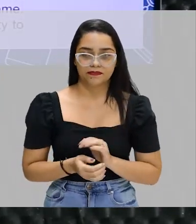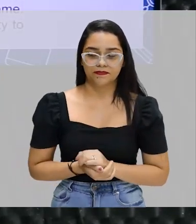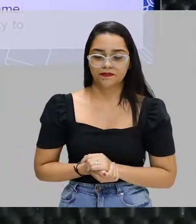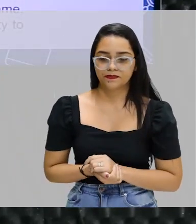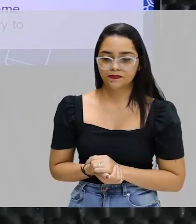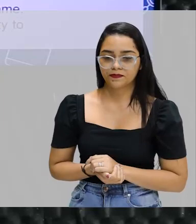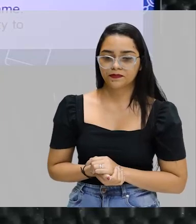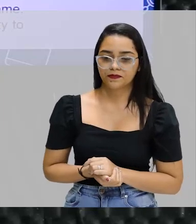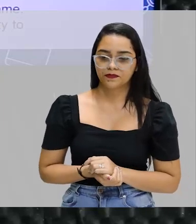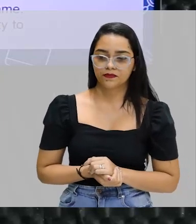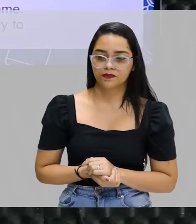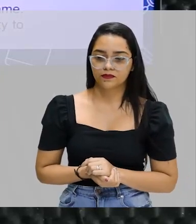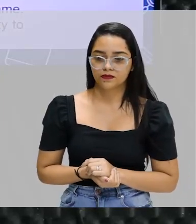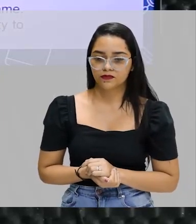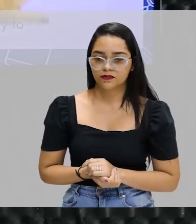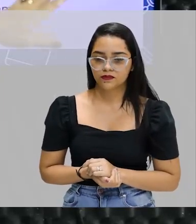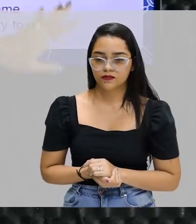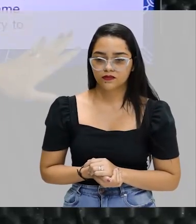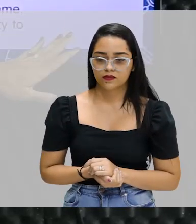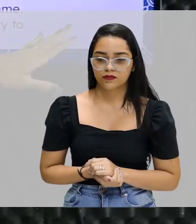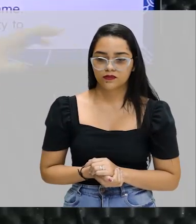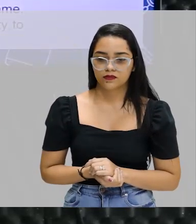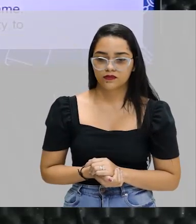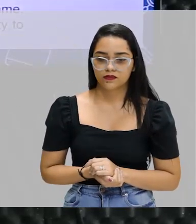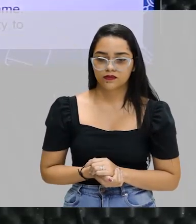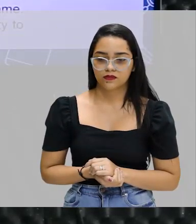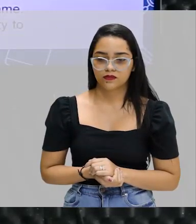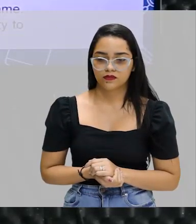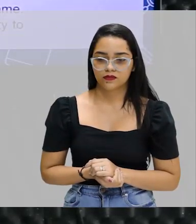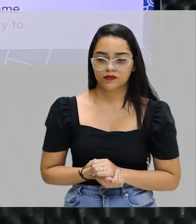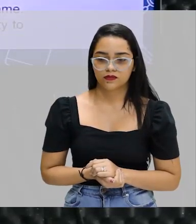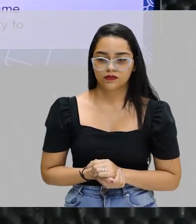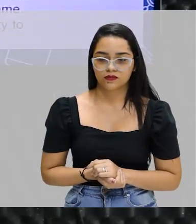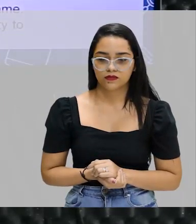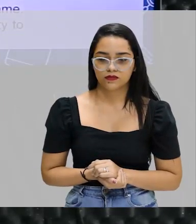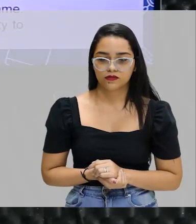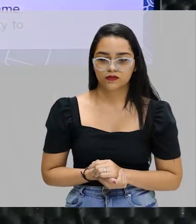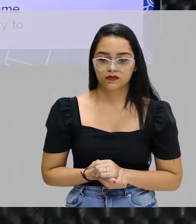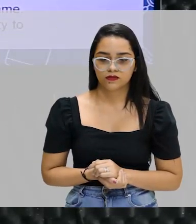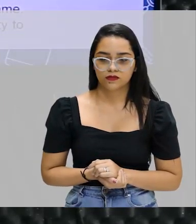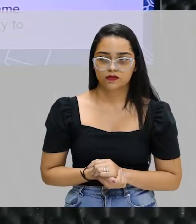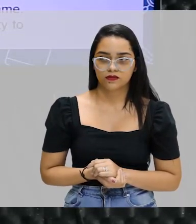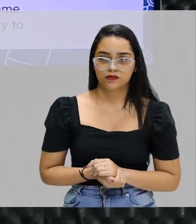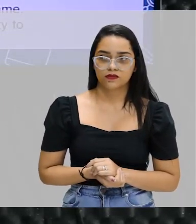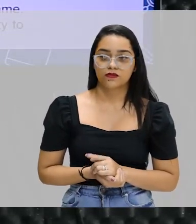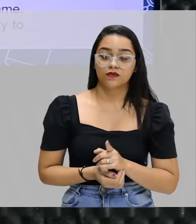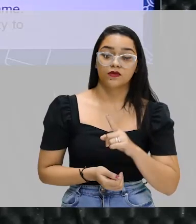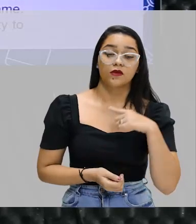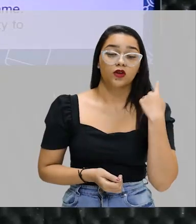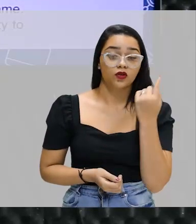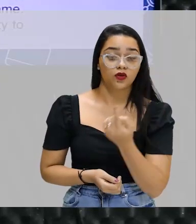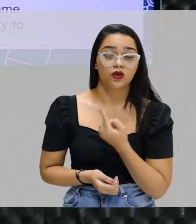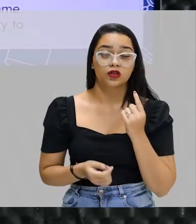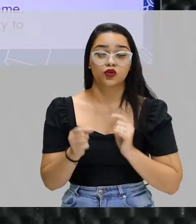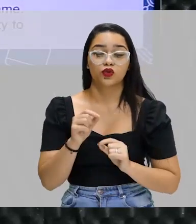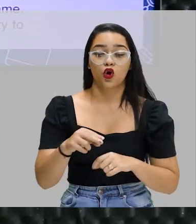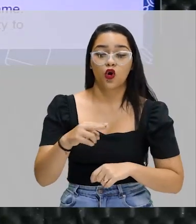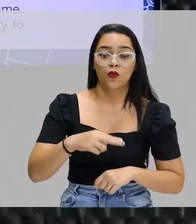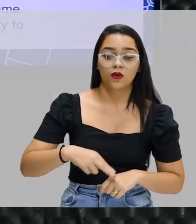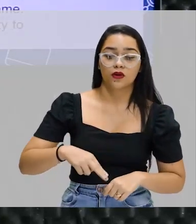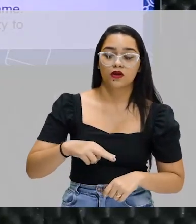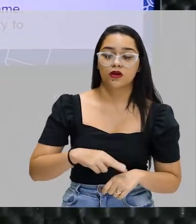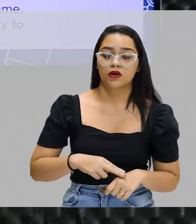are now a nation obsessed with the cult of celebrity. Nós somos agora uma